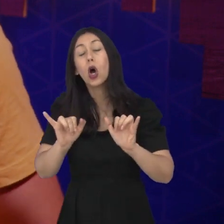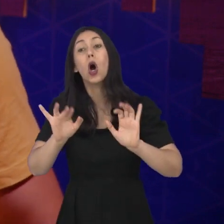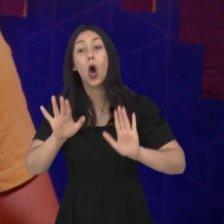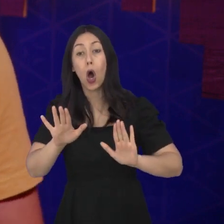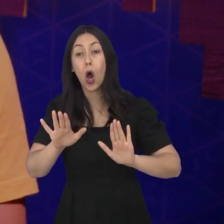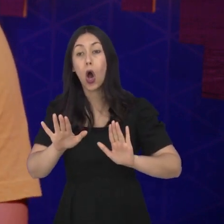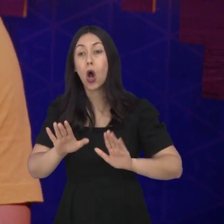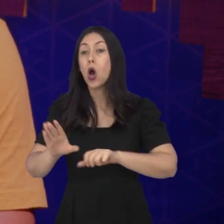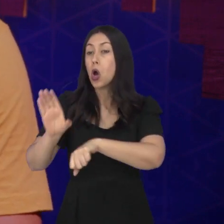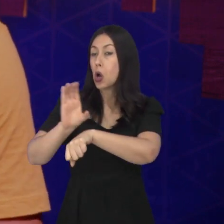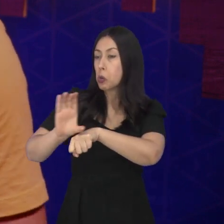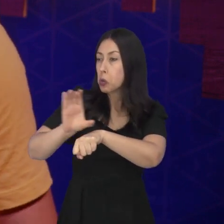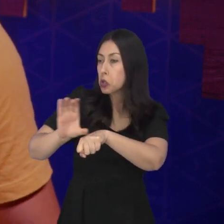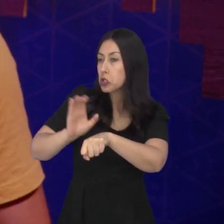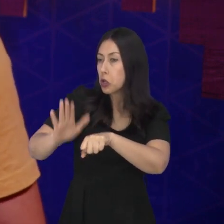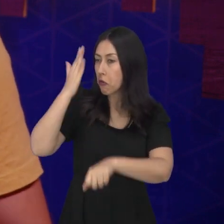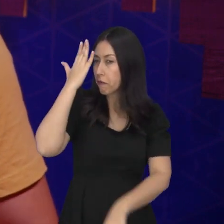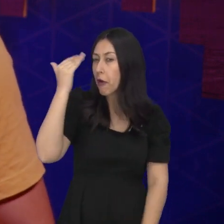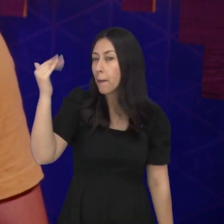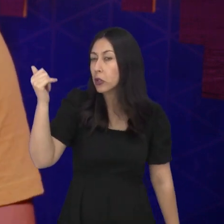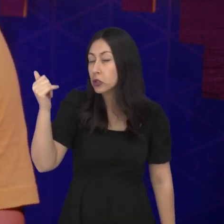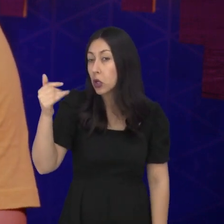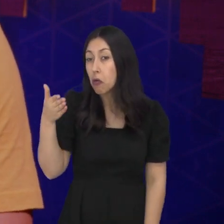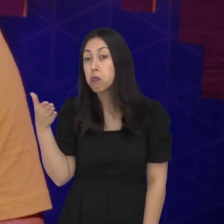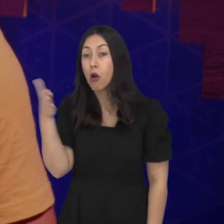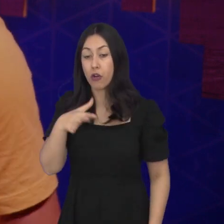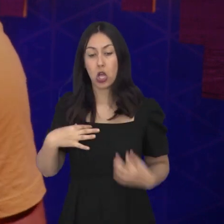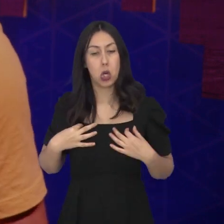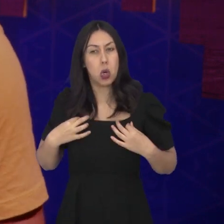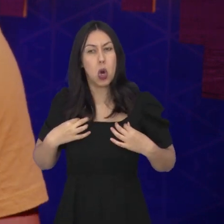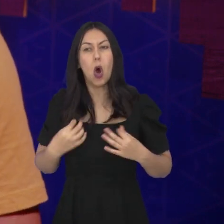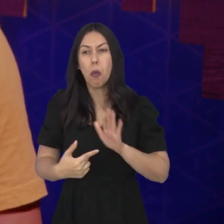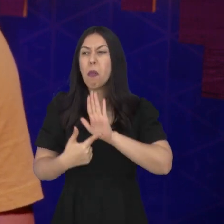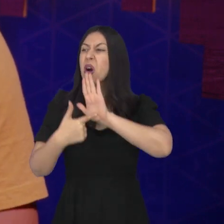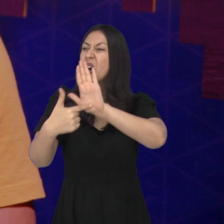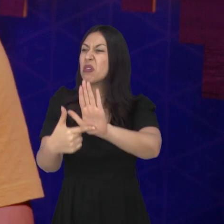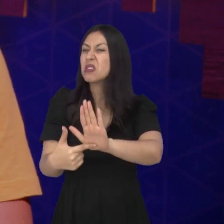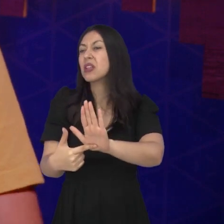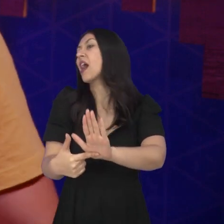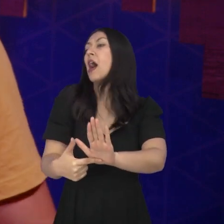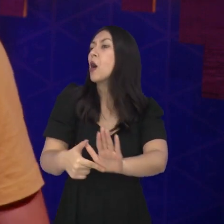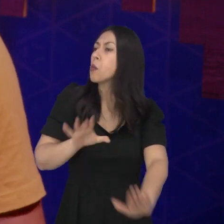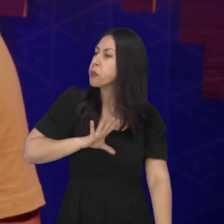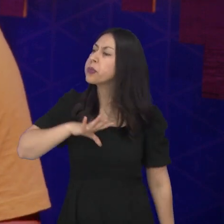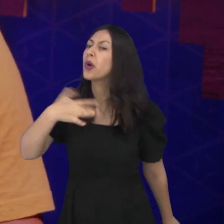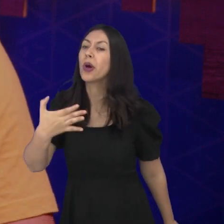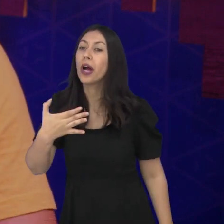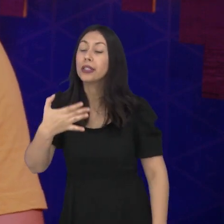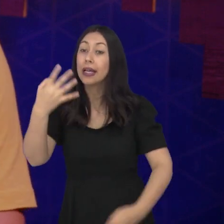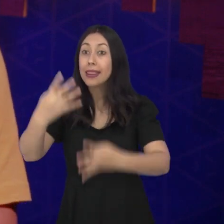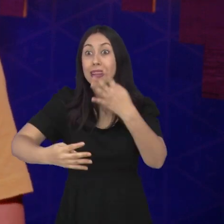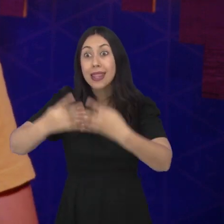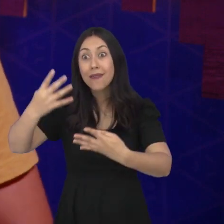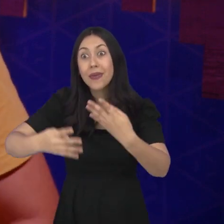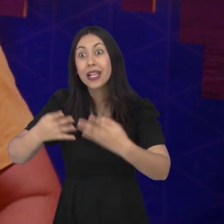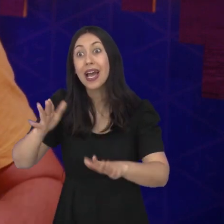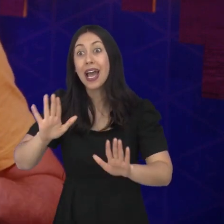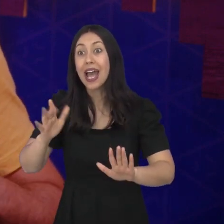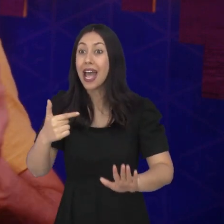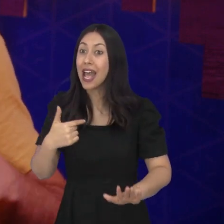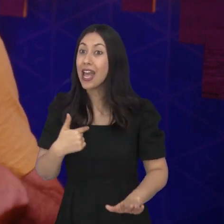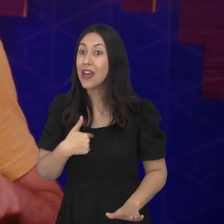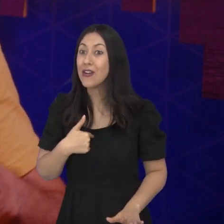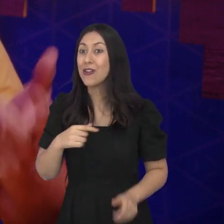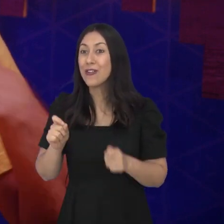falou, nossa, as pessoas de colégios importantes, eles vão fazer o Enem de uniforme para desestabilizar as outras pessoas. E